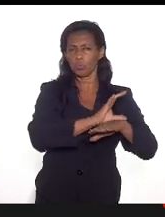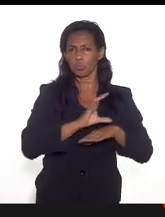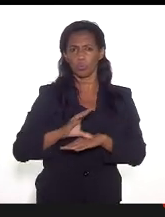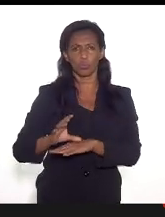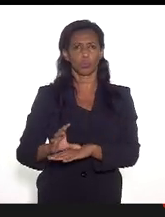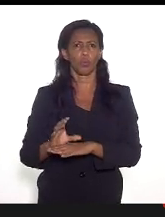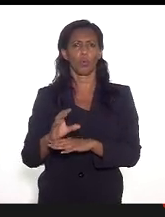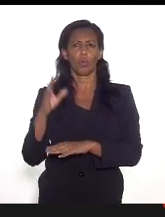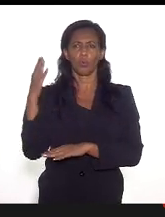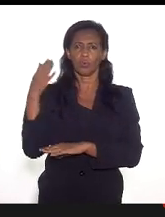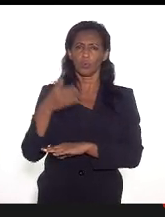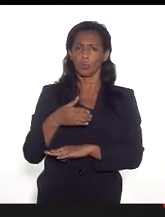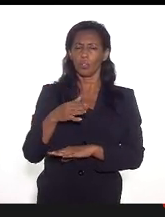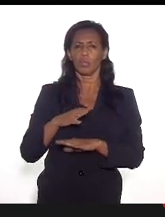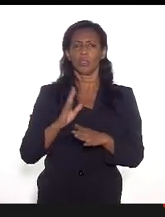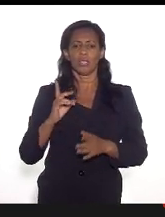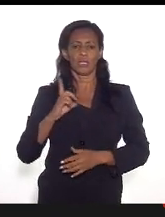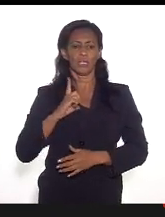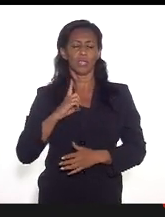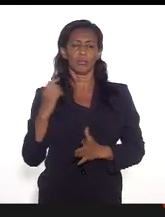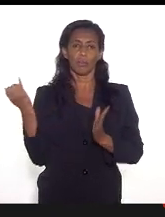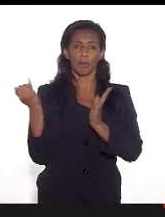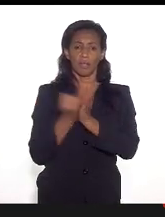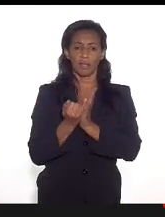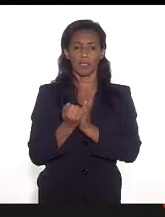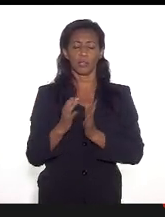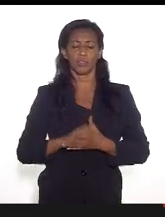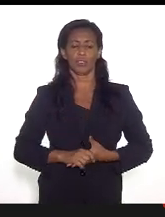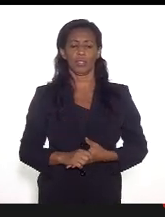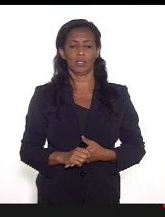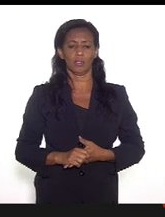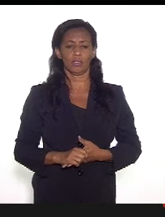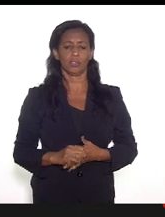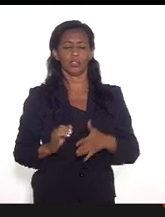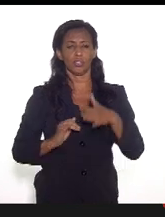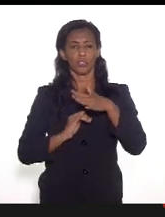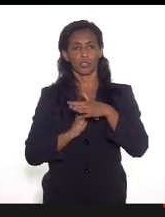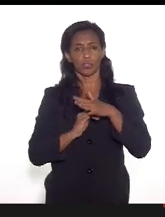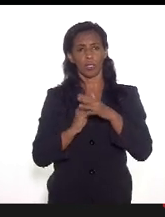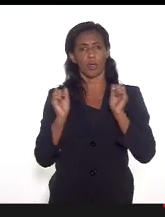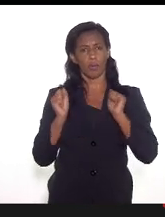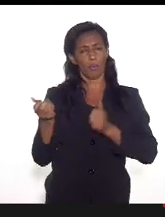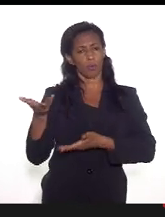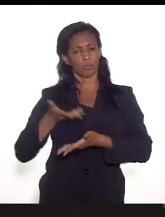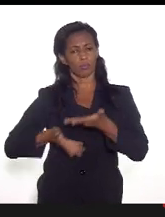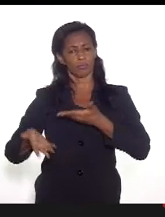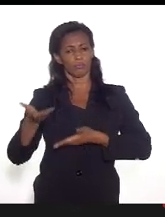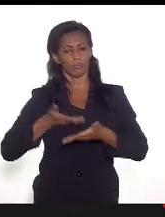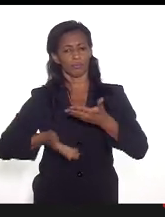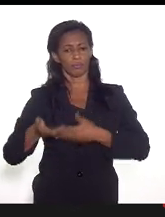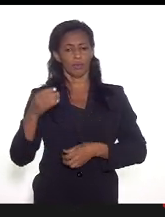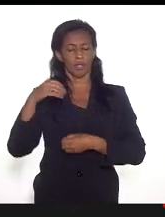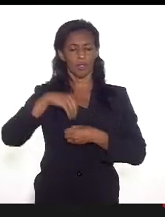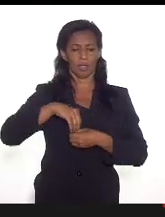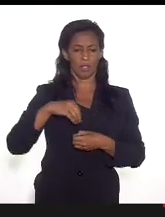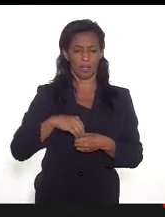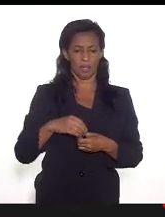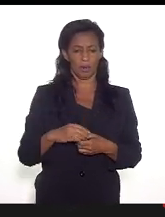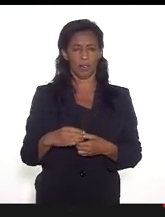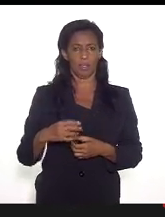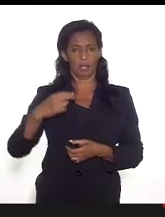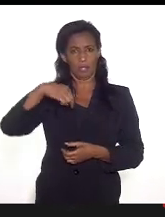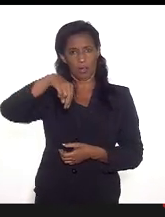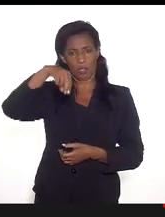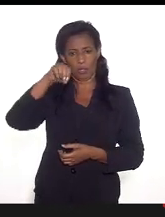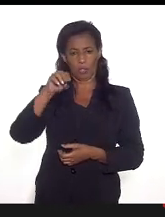de hotelaria, gastronomia. Isso certamente traz uma identidade institucional que pode colaborar muito para esse cluster tecnológico dentro da sua área de abrangência aqui no norte